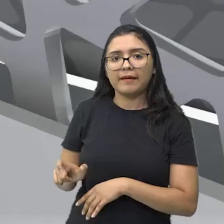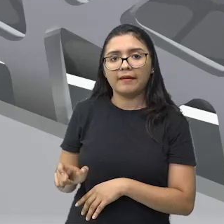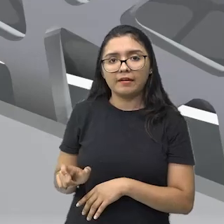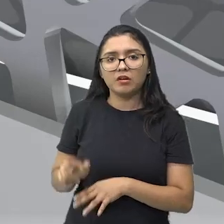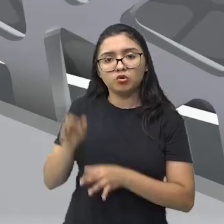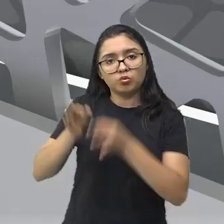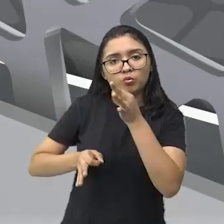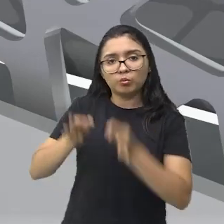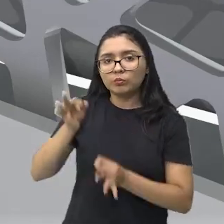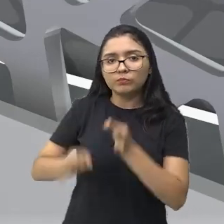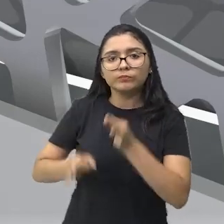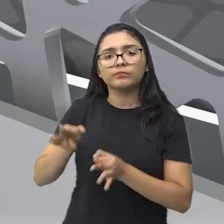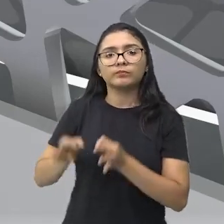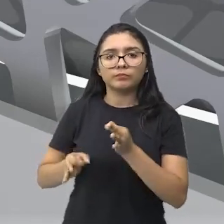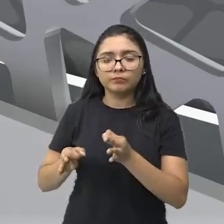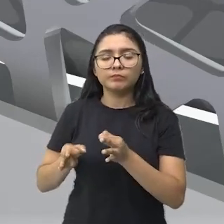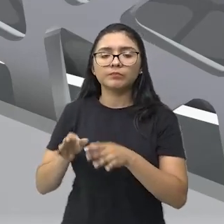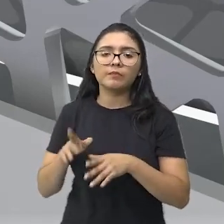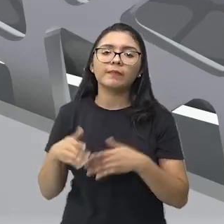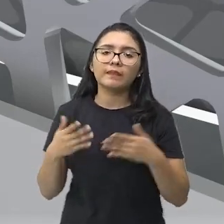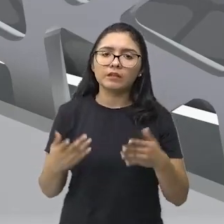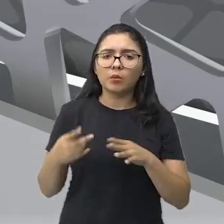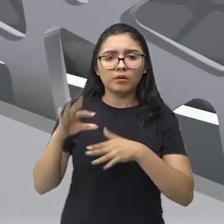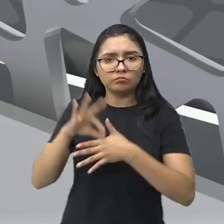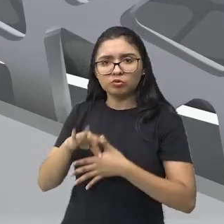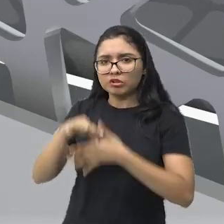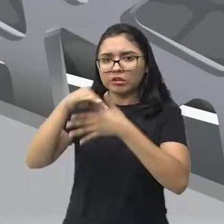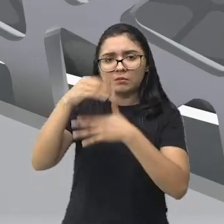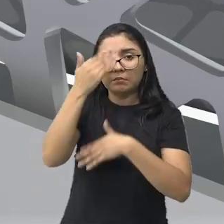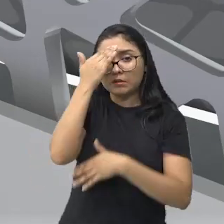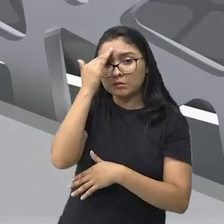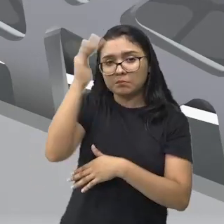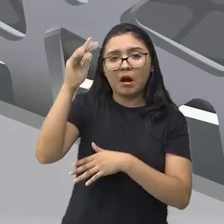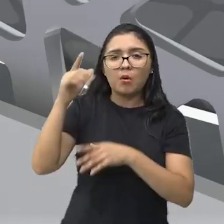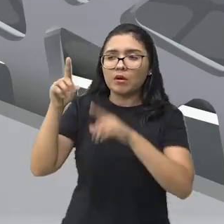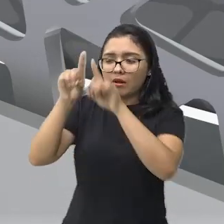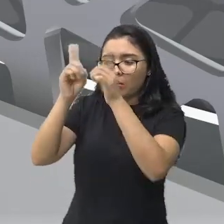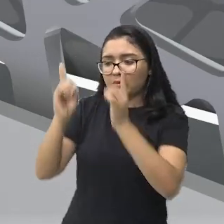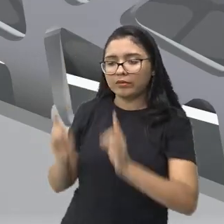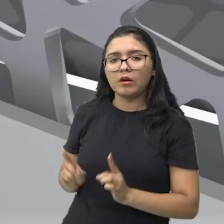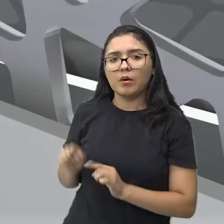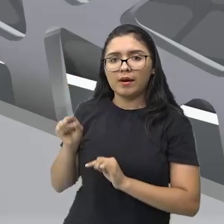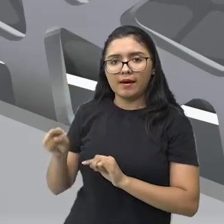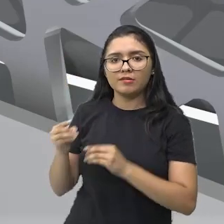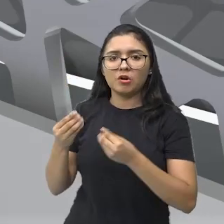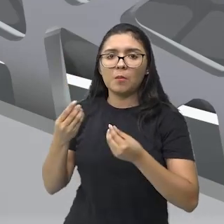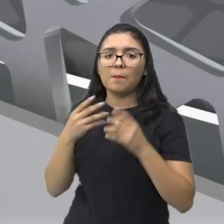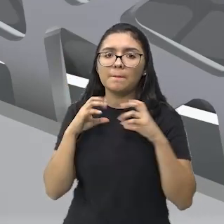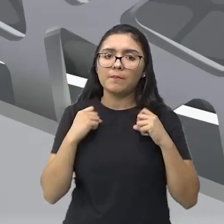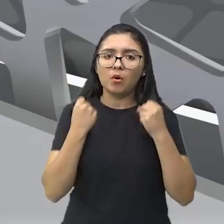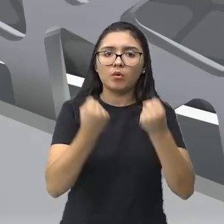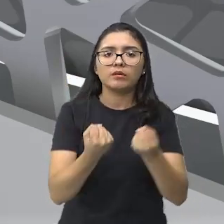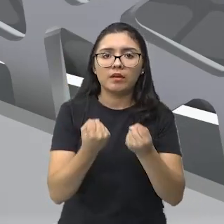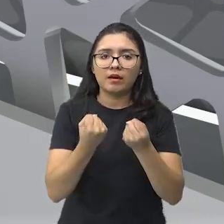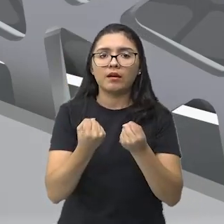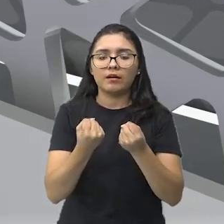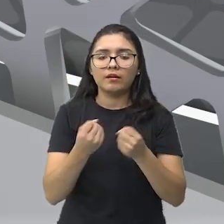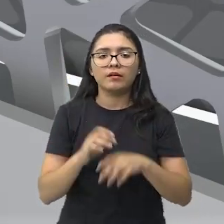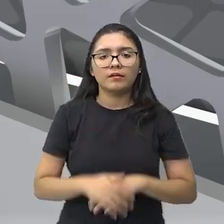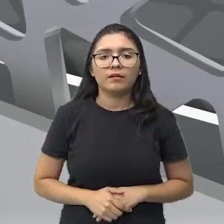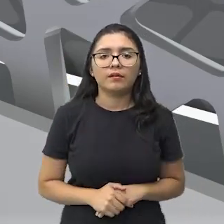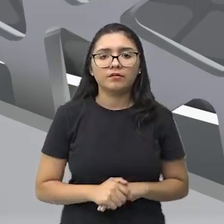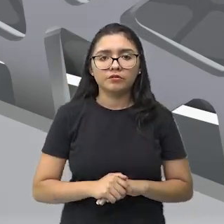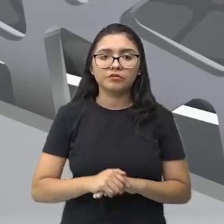era um juiz, ele era sacerdote, ele era o Deus, ele tinha o poder de dar a vida e tirar a vida